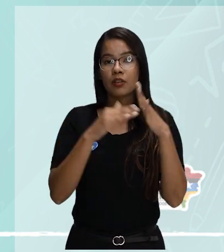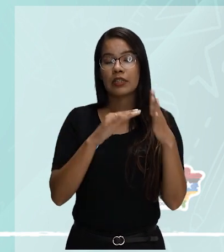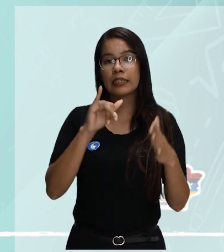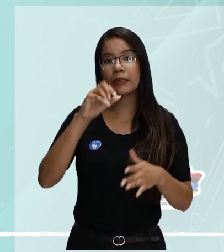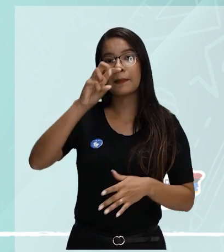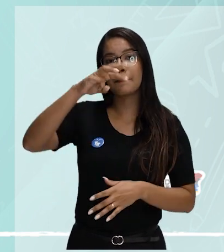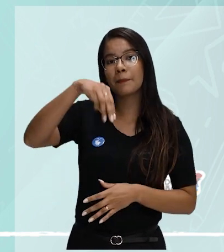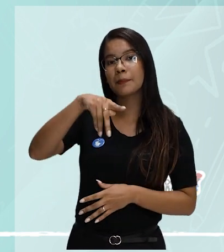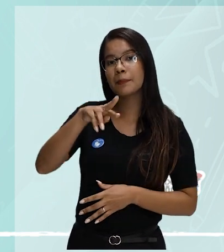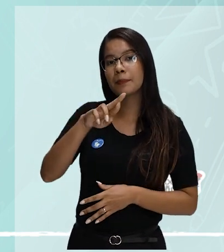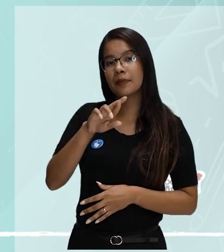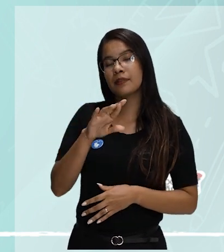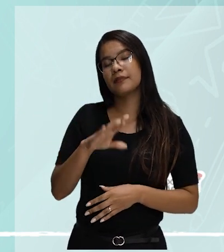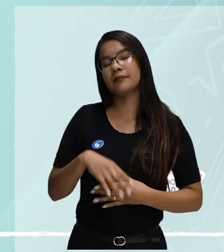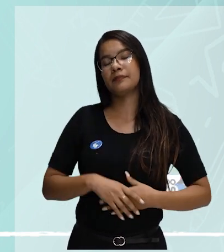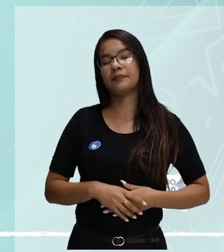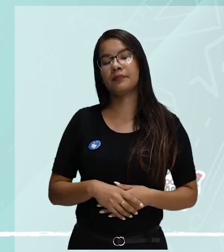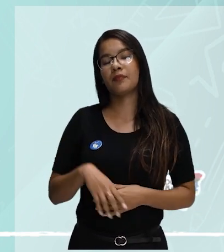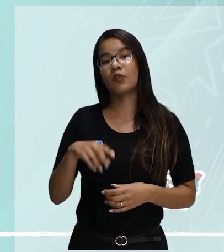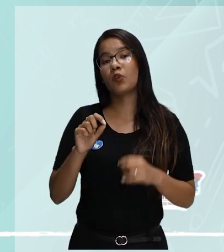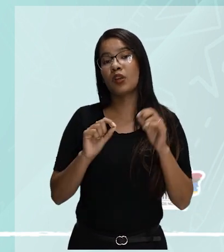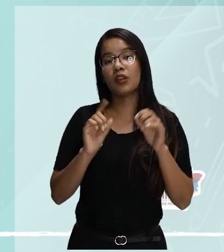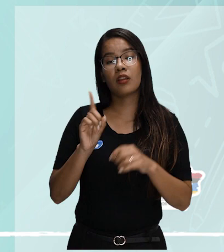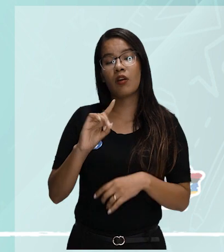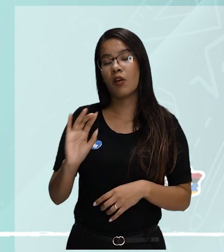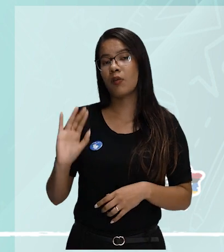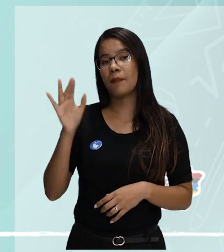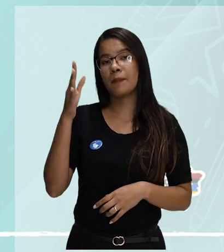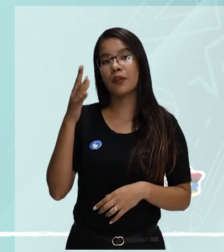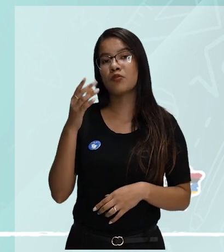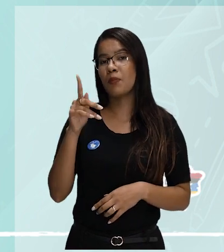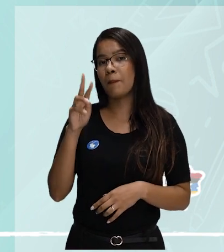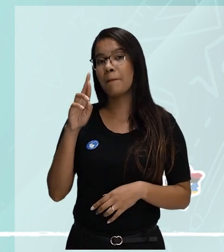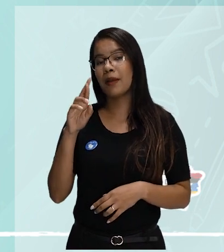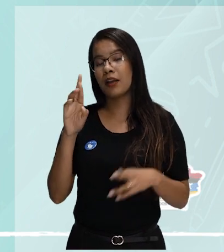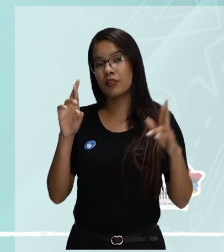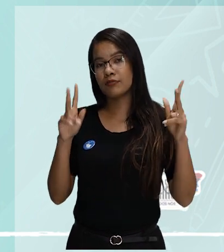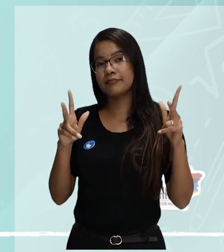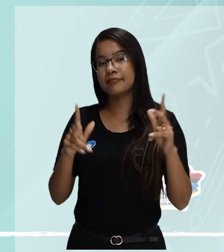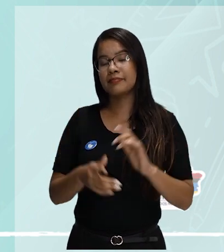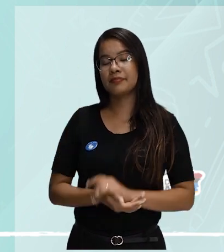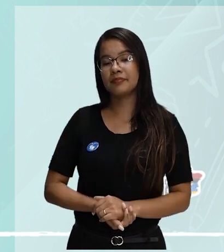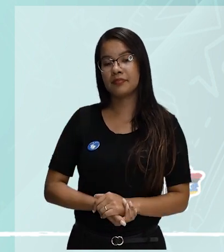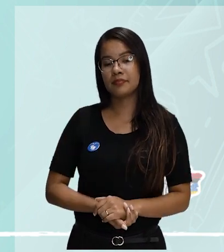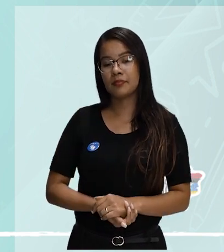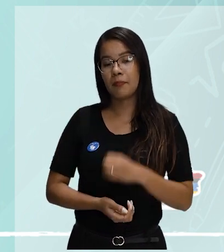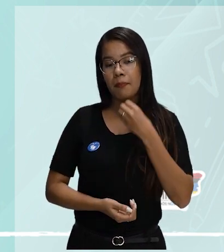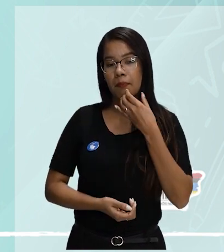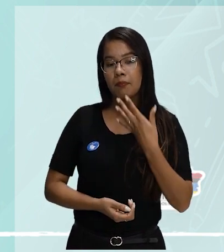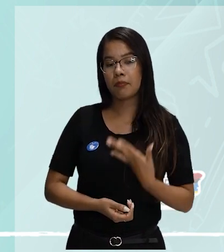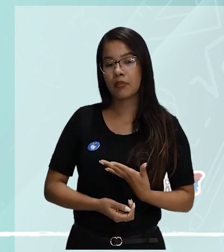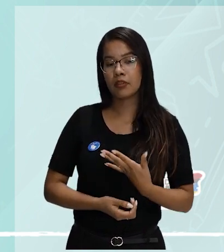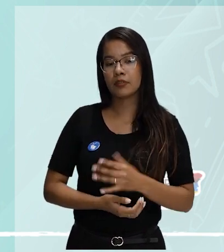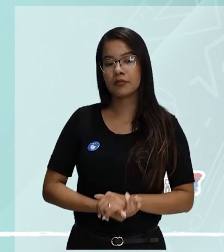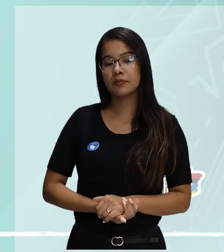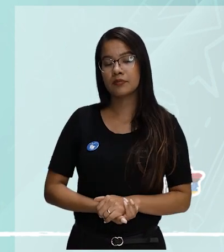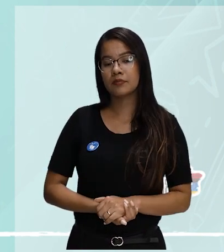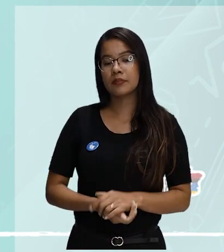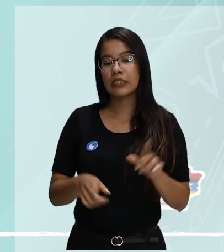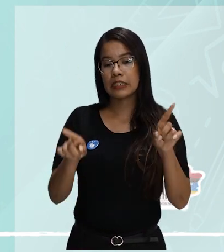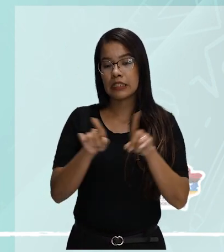tiverem imagens opostas. O que não acontece na função par. Certo? Bom, e